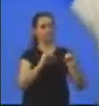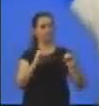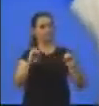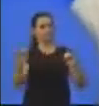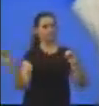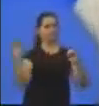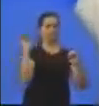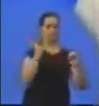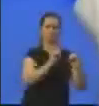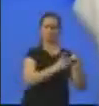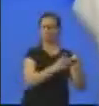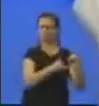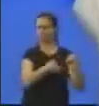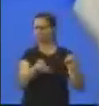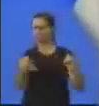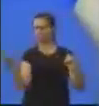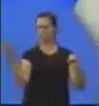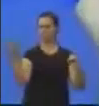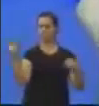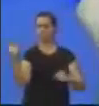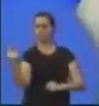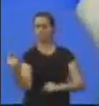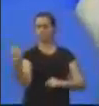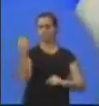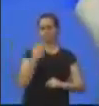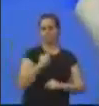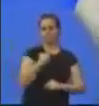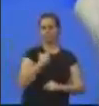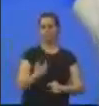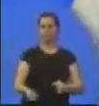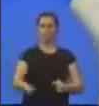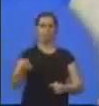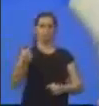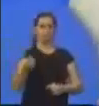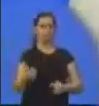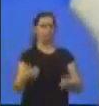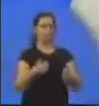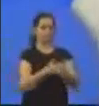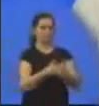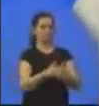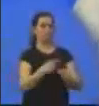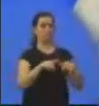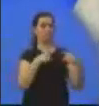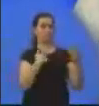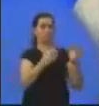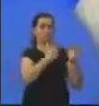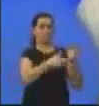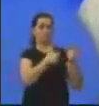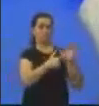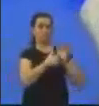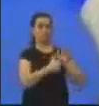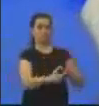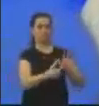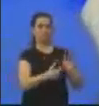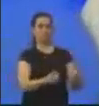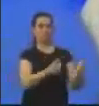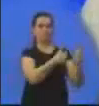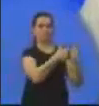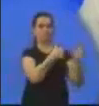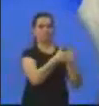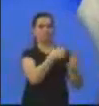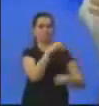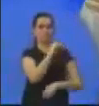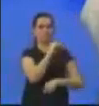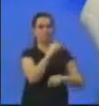0, 500 zeros, mas vai ter um númerozinho lá no final. Ele se aproxima de zero. E é isso que o desenho está mostrando para nós. Ele se aproxima de